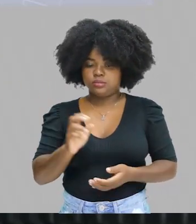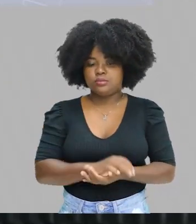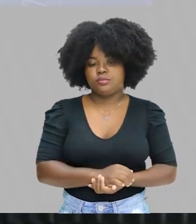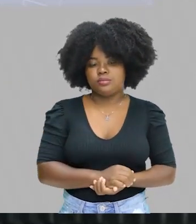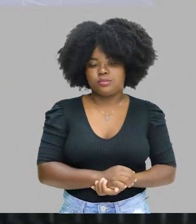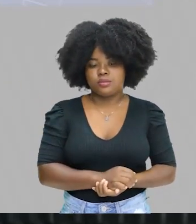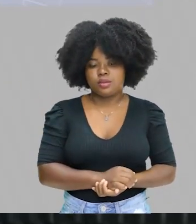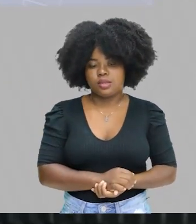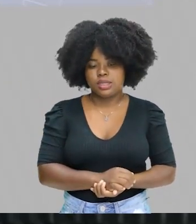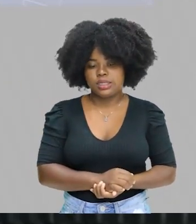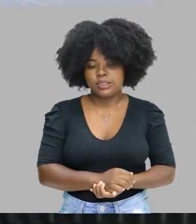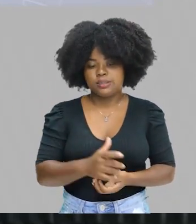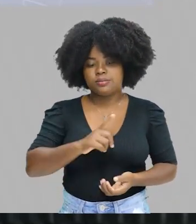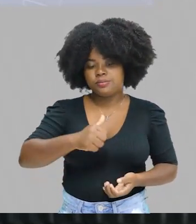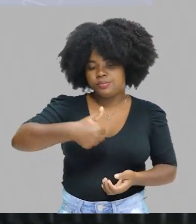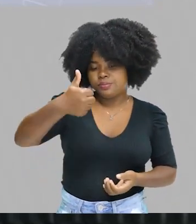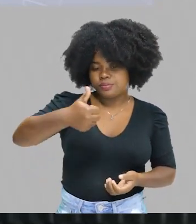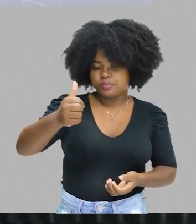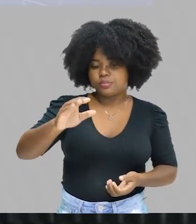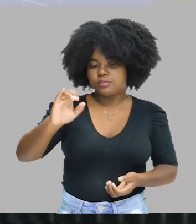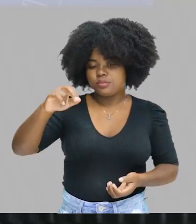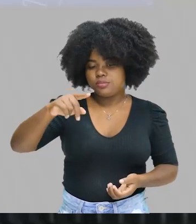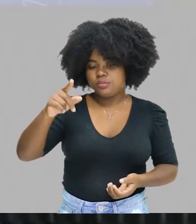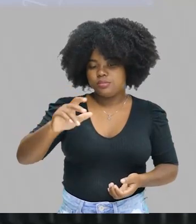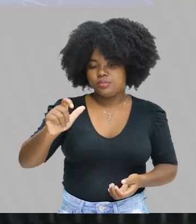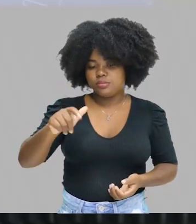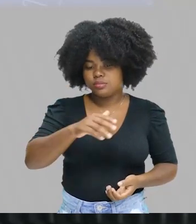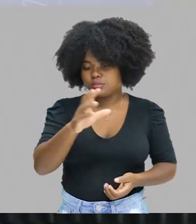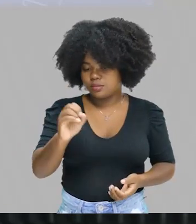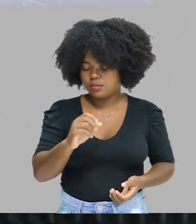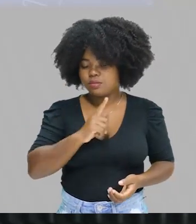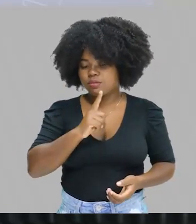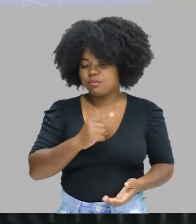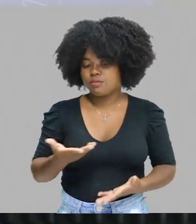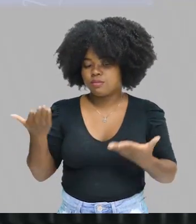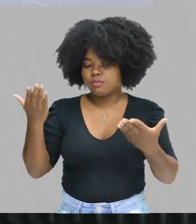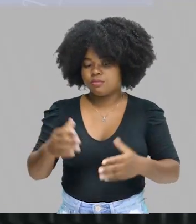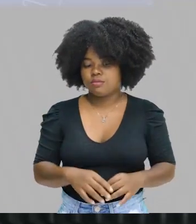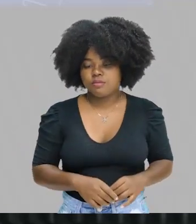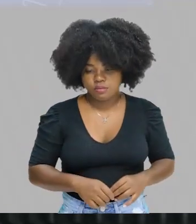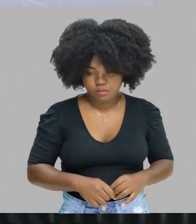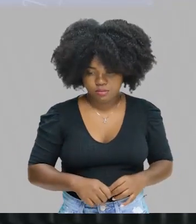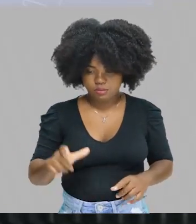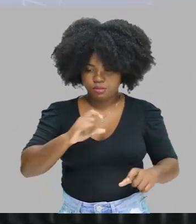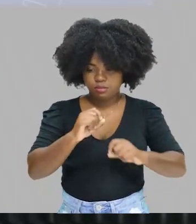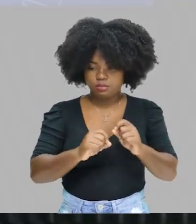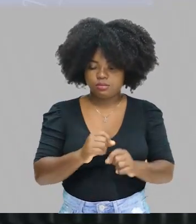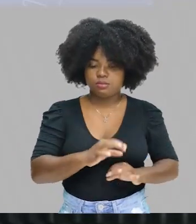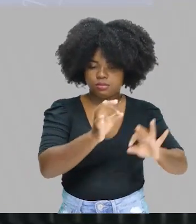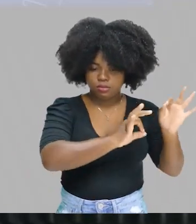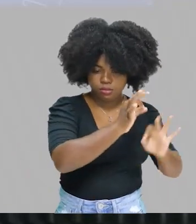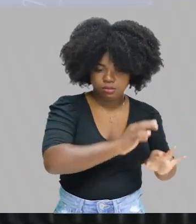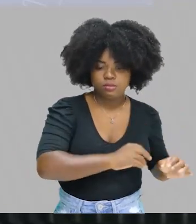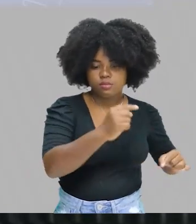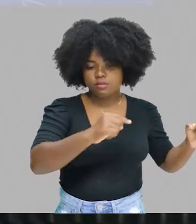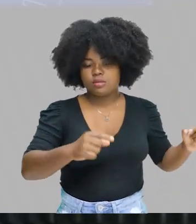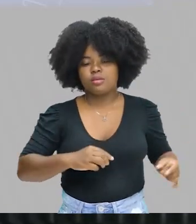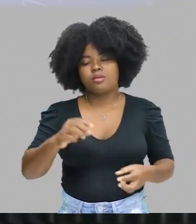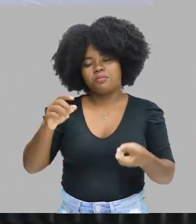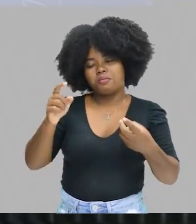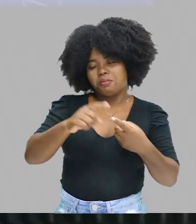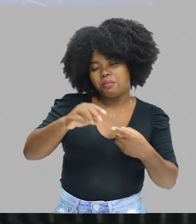outras coisas. Bom, a cinzelação e o entalhe, eles trabalham diretamente quando você tem um bloco de material,